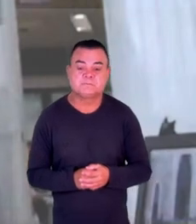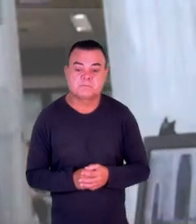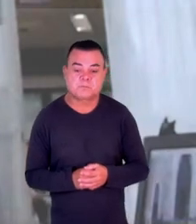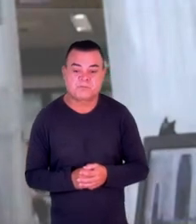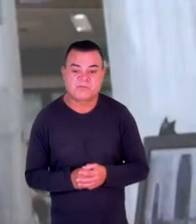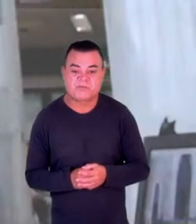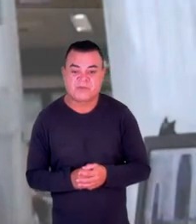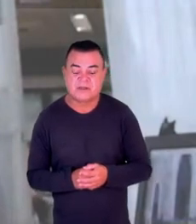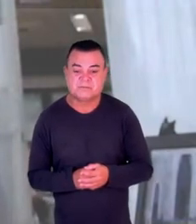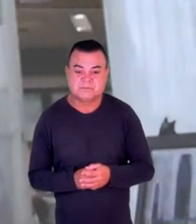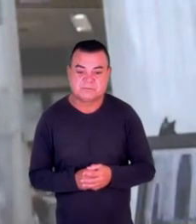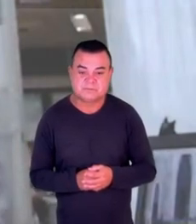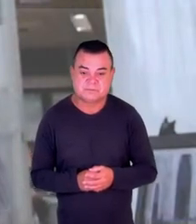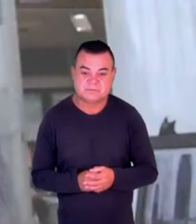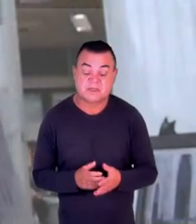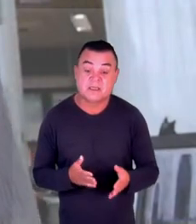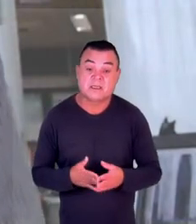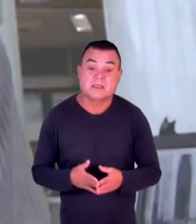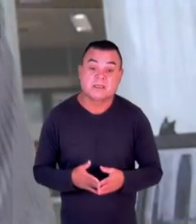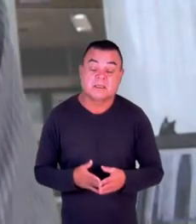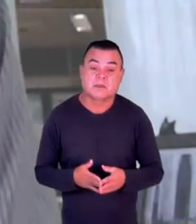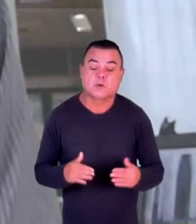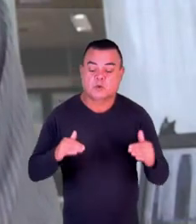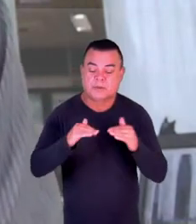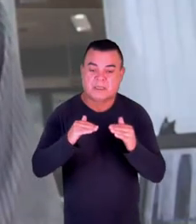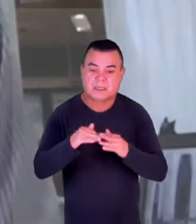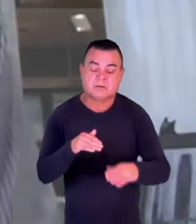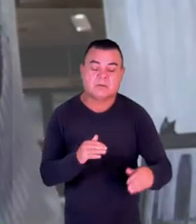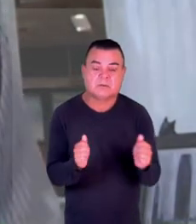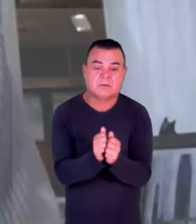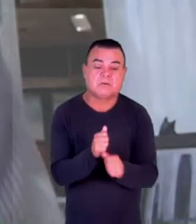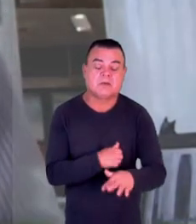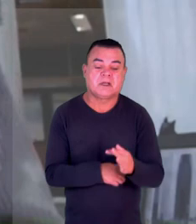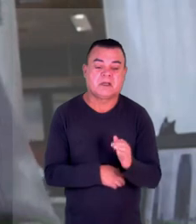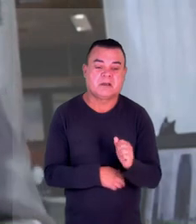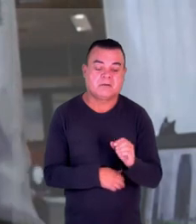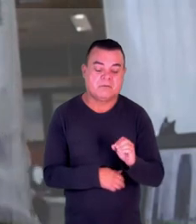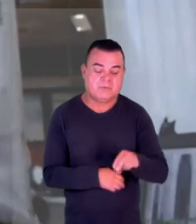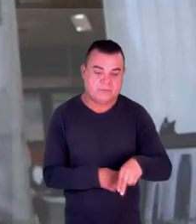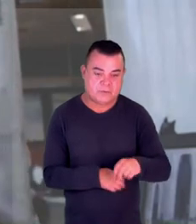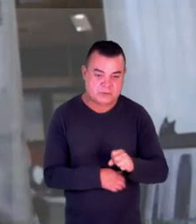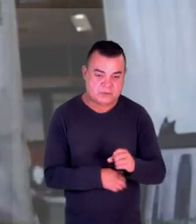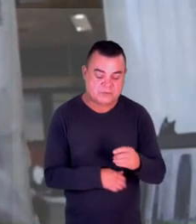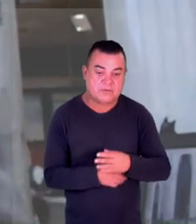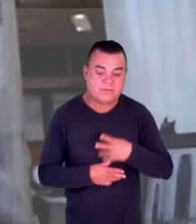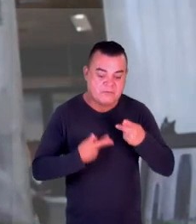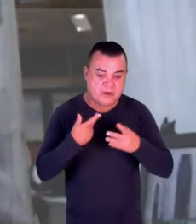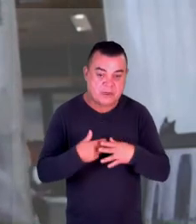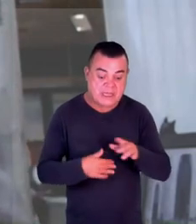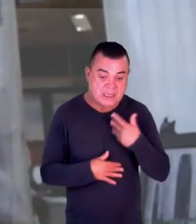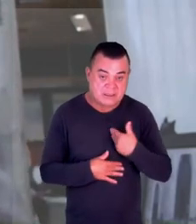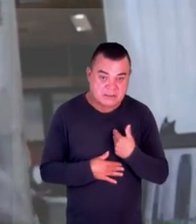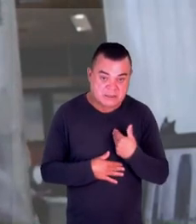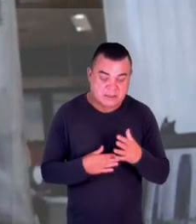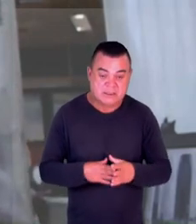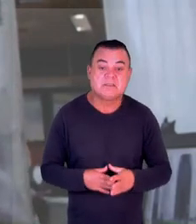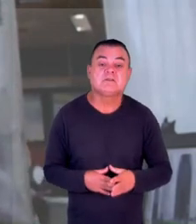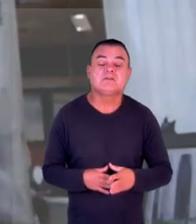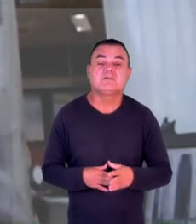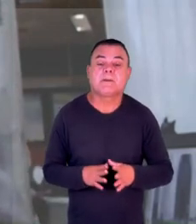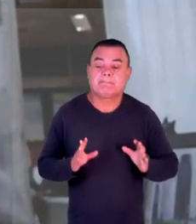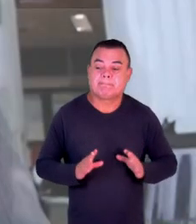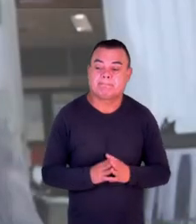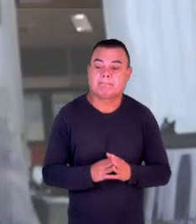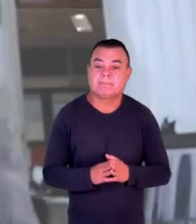o o Afonso disse né a a gente conjugar esse tema